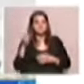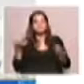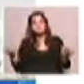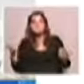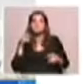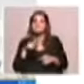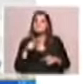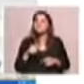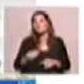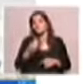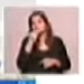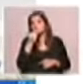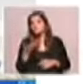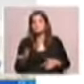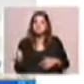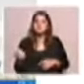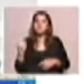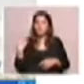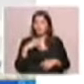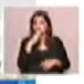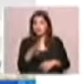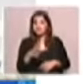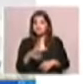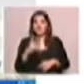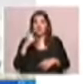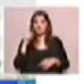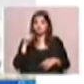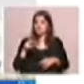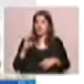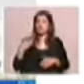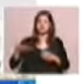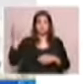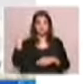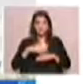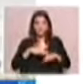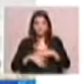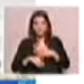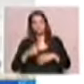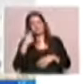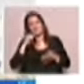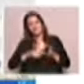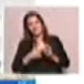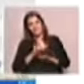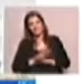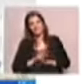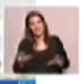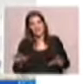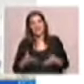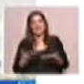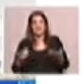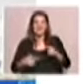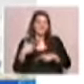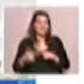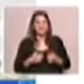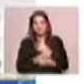foi o consumo, e como dizia há pouco, o que é feito há 2000 anos, em princípio, já foi testado e, portanto, em princípio, há de correr